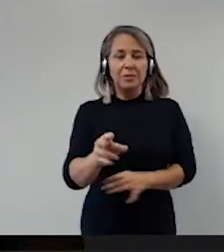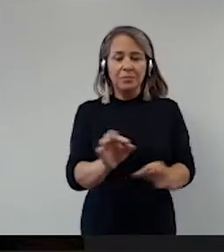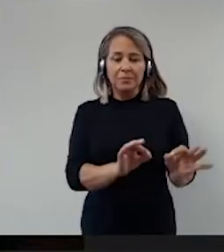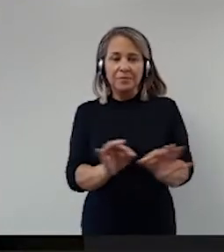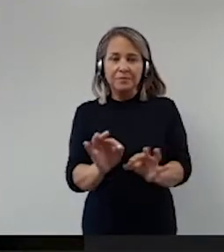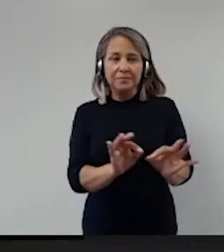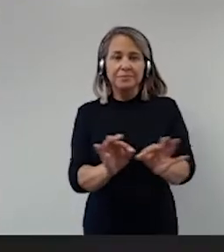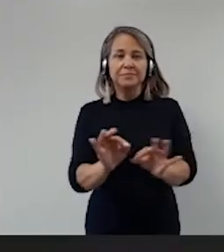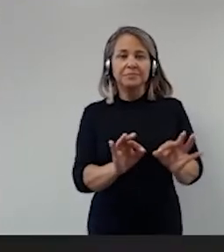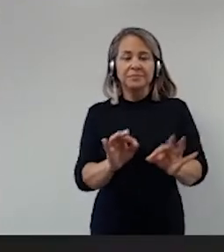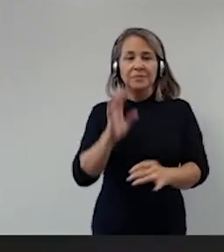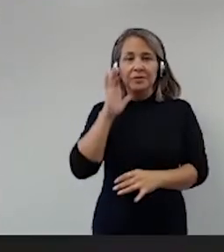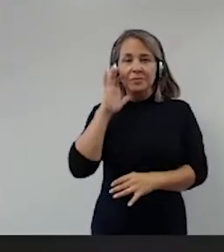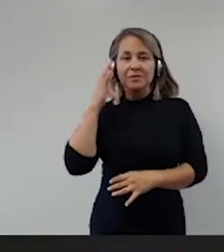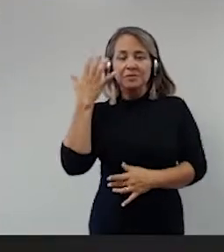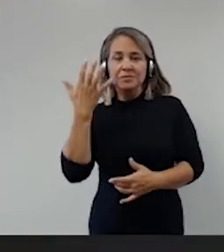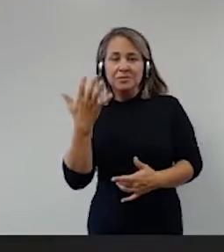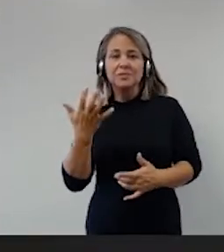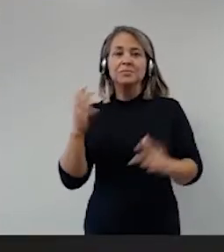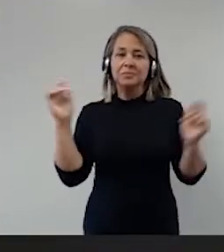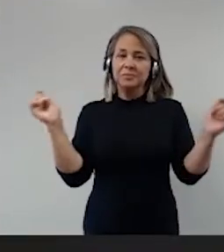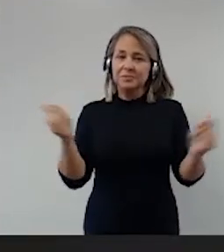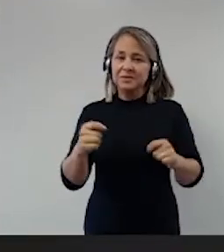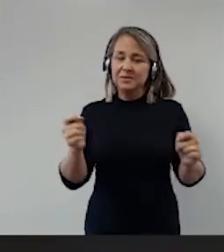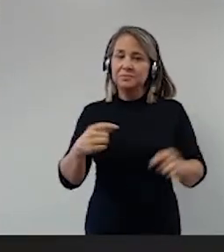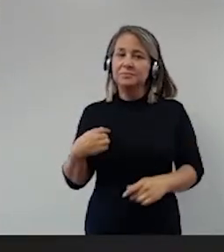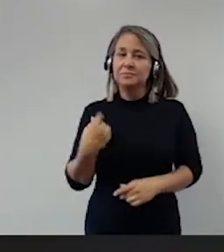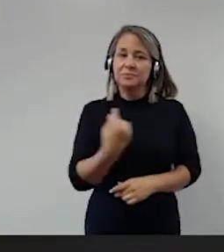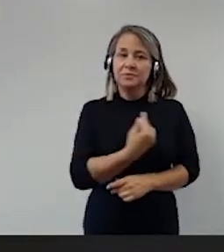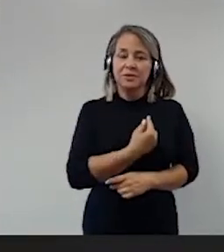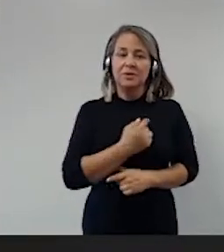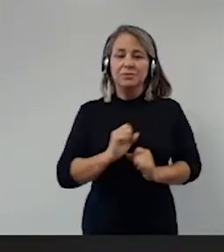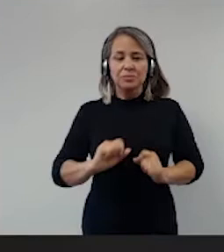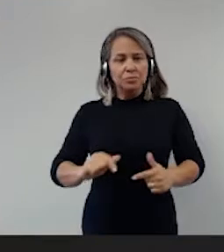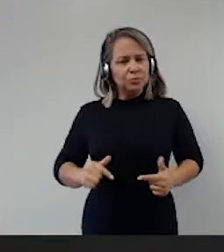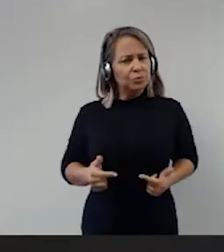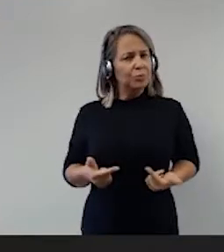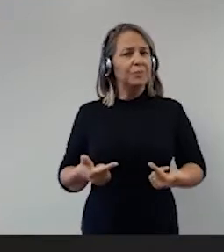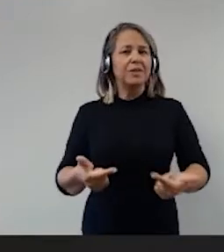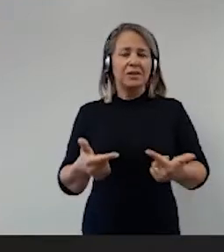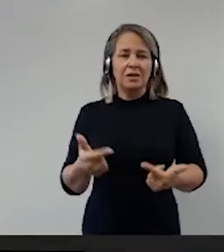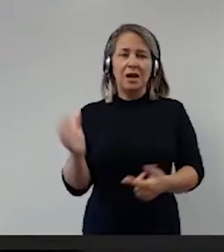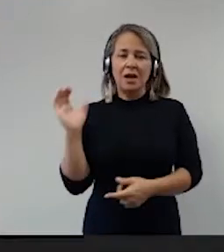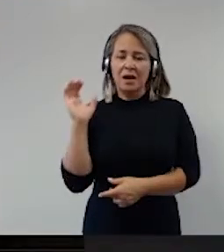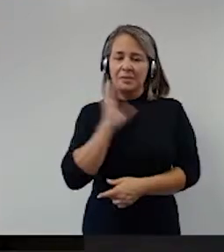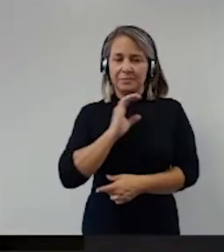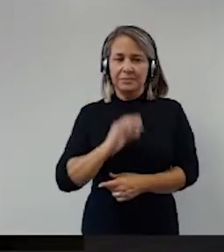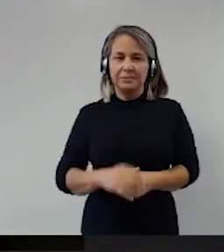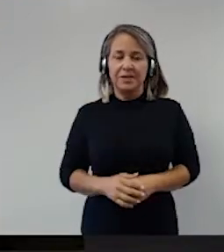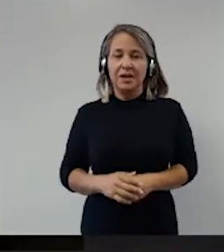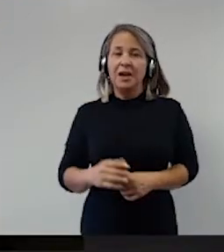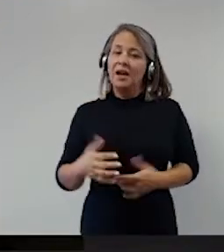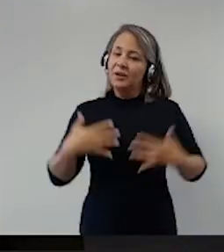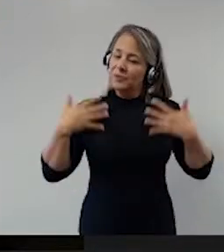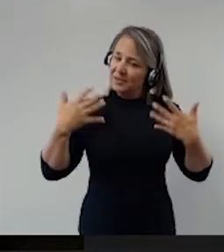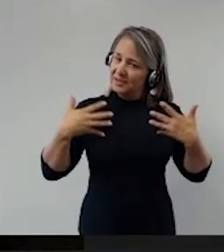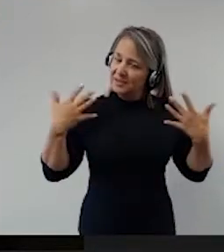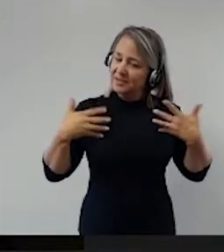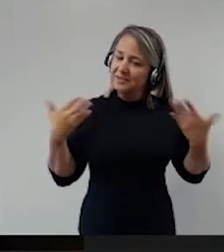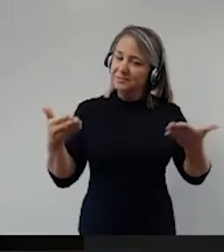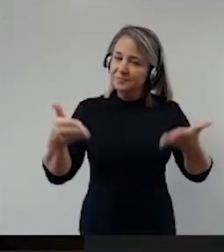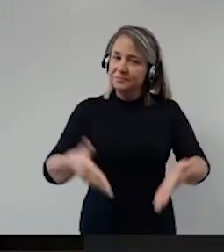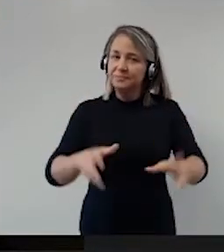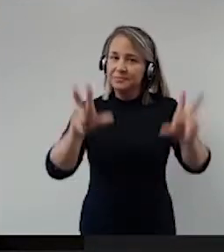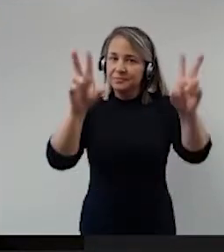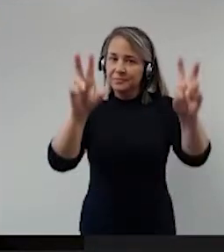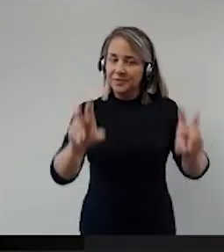arrumar, né, as soluções para que nós possamos superá-la o quanto antes. E com muita alegria que eu participo desse painel